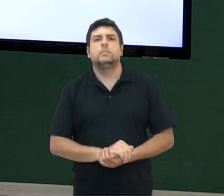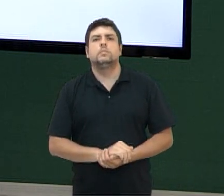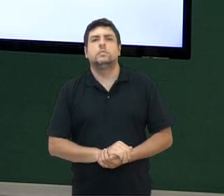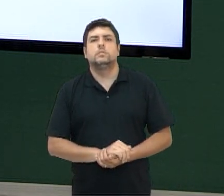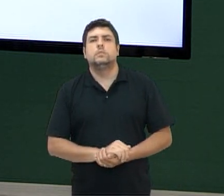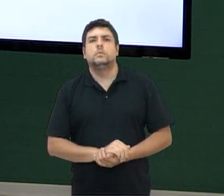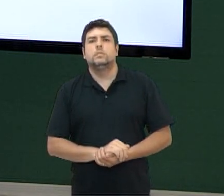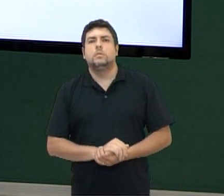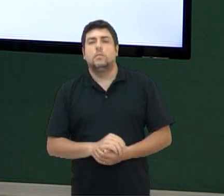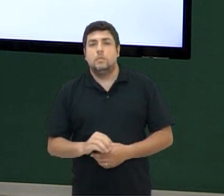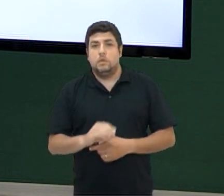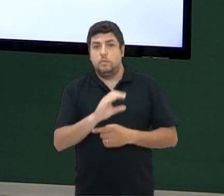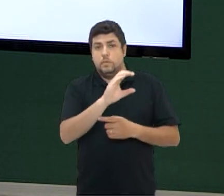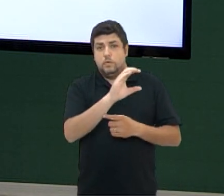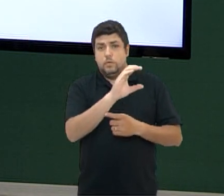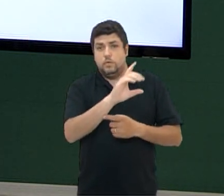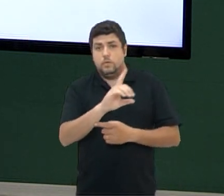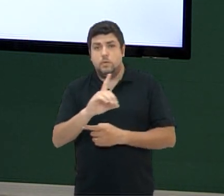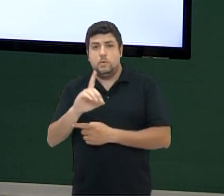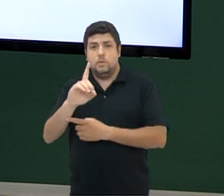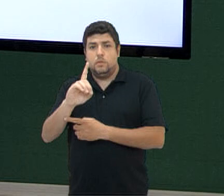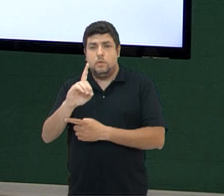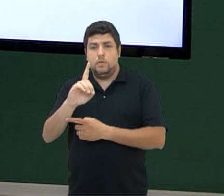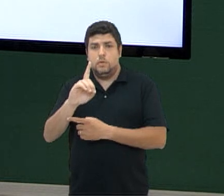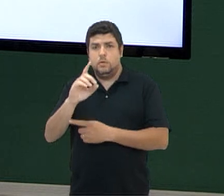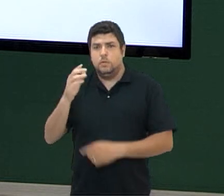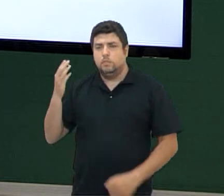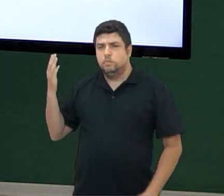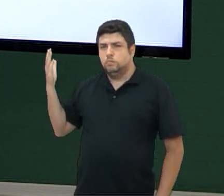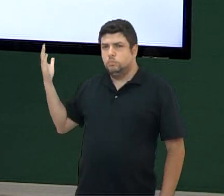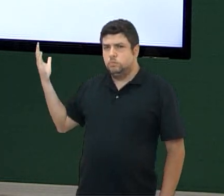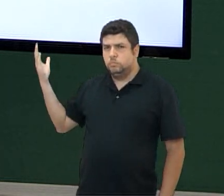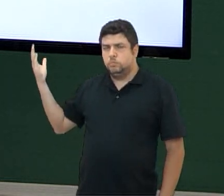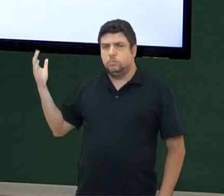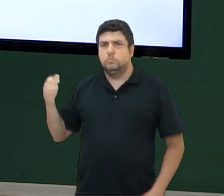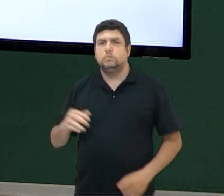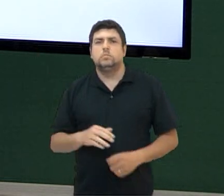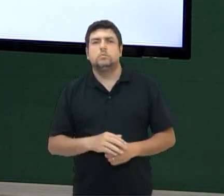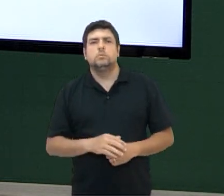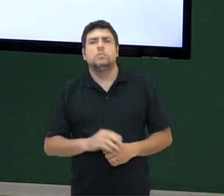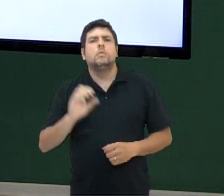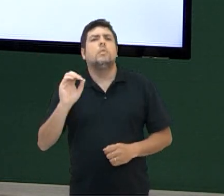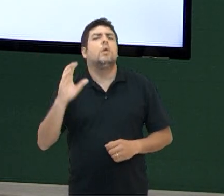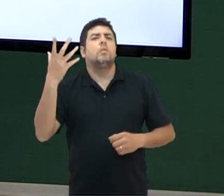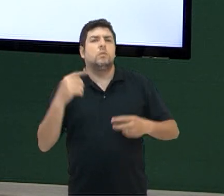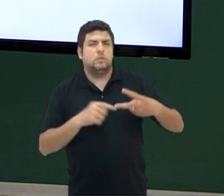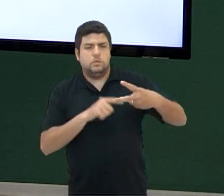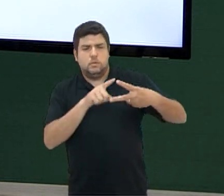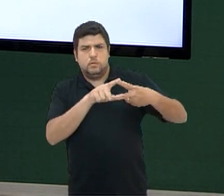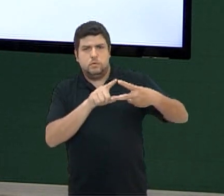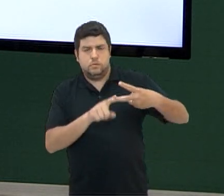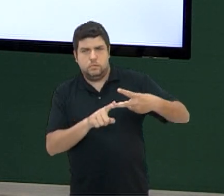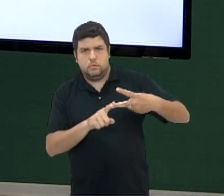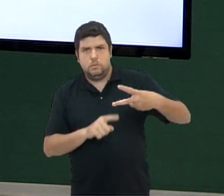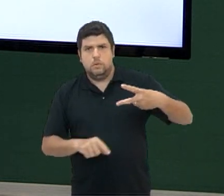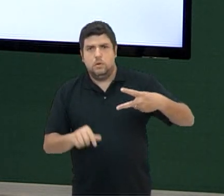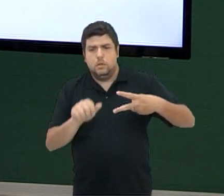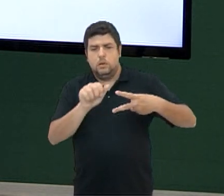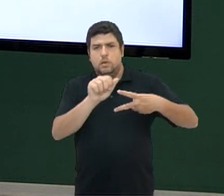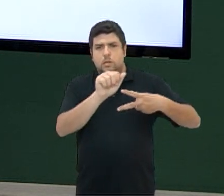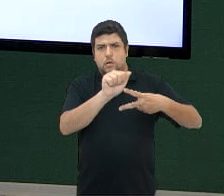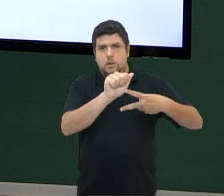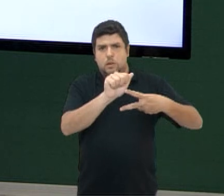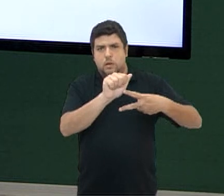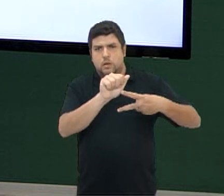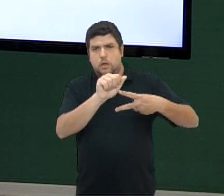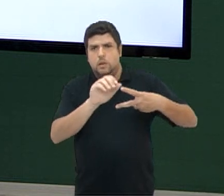avança do ponto C para o ponto D, que está um pouco mais abaixo. O que acontece? A isoterma que avança